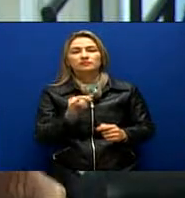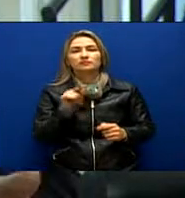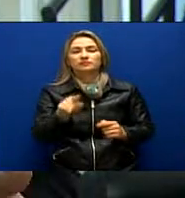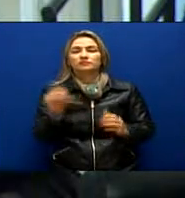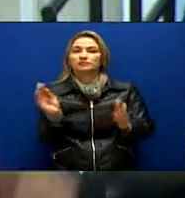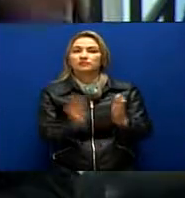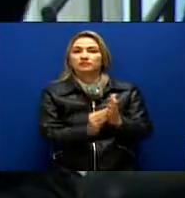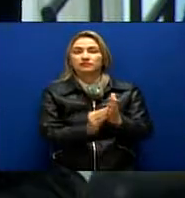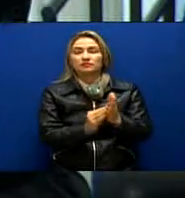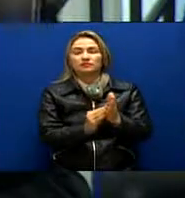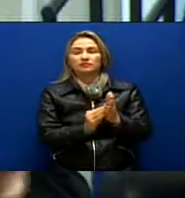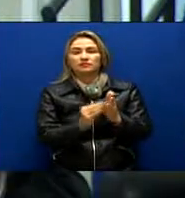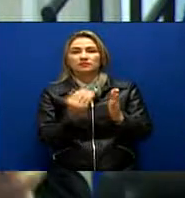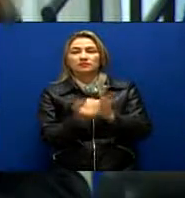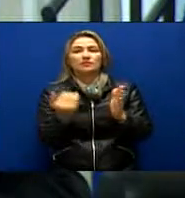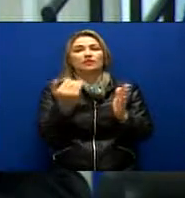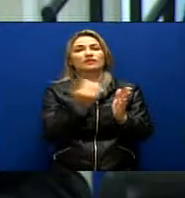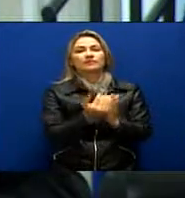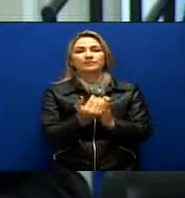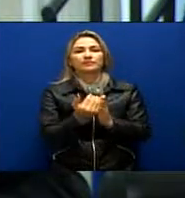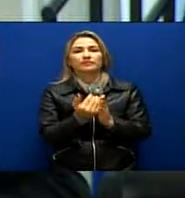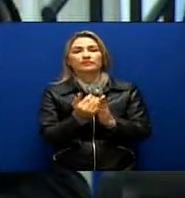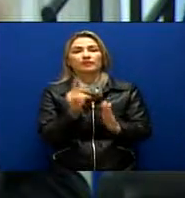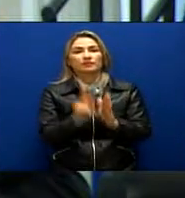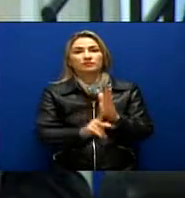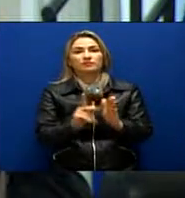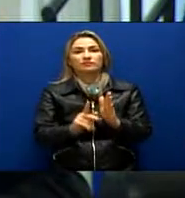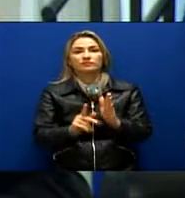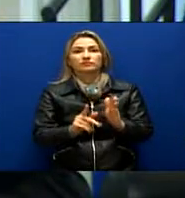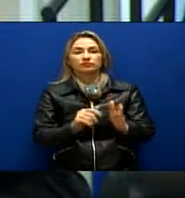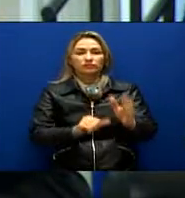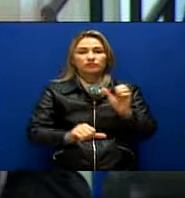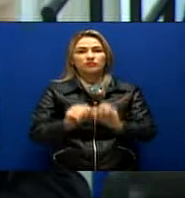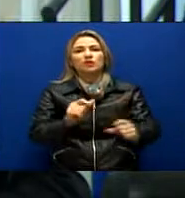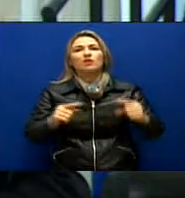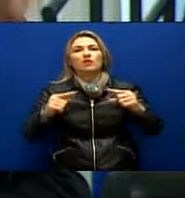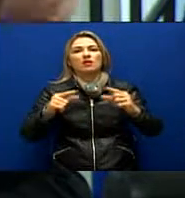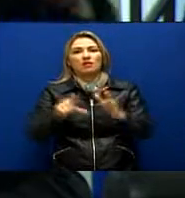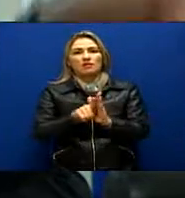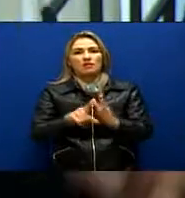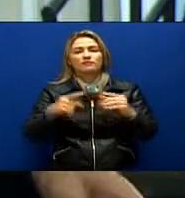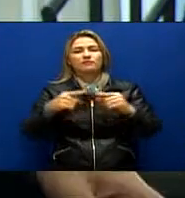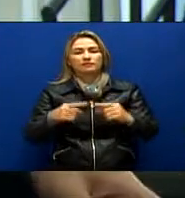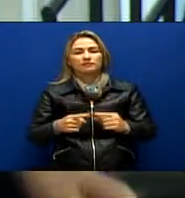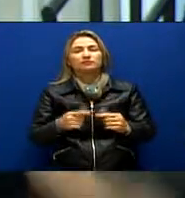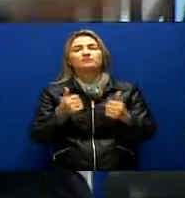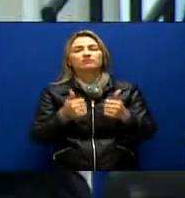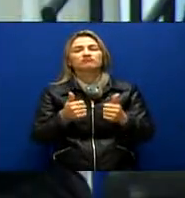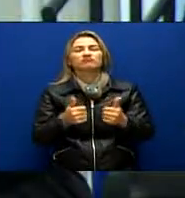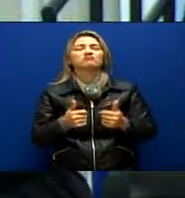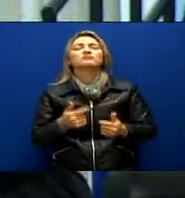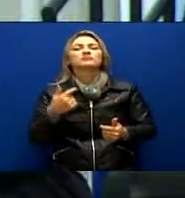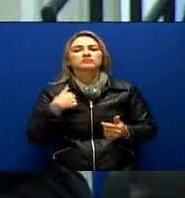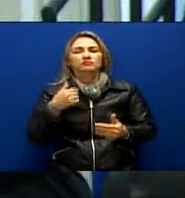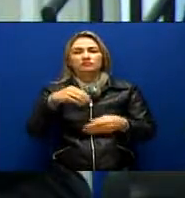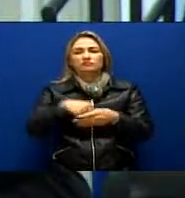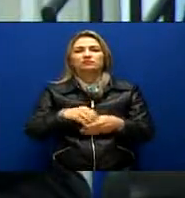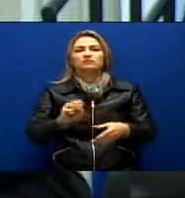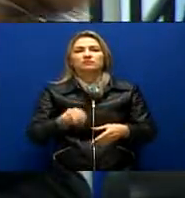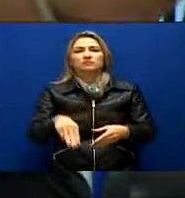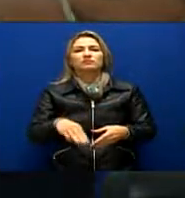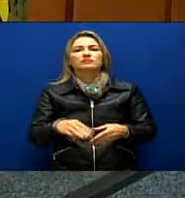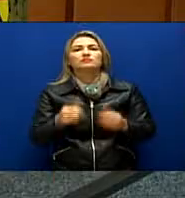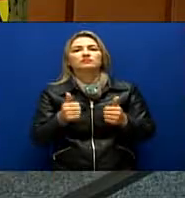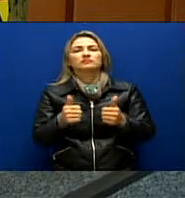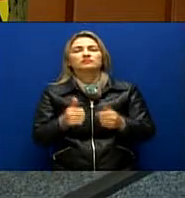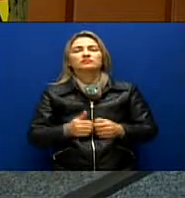que torne constitucional, meu voto é sim, porque reconheço a importância do funcionário público. Aliás, defendo o concurso público e não a terceirização.